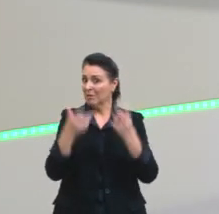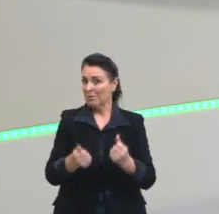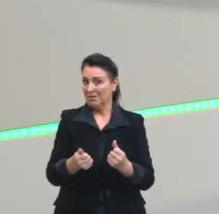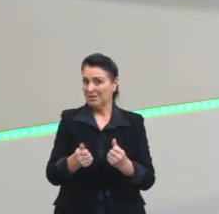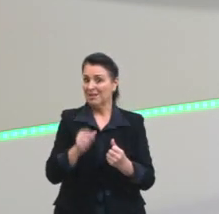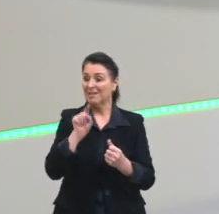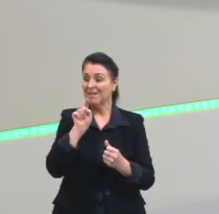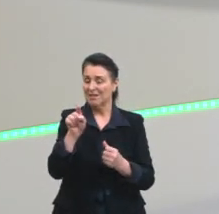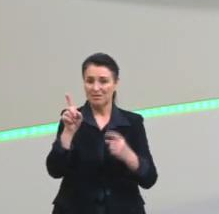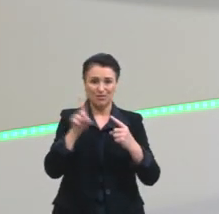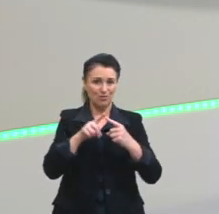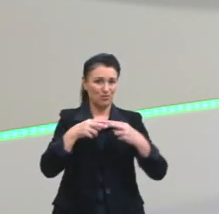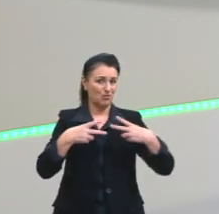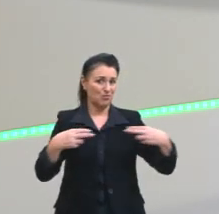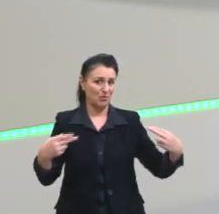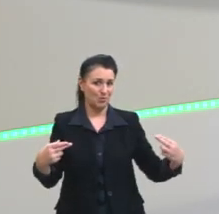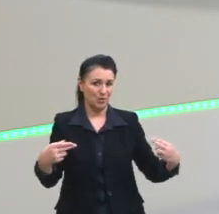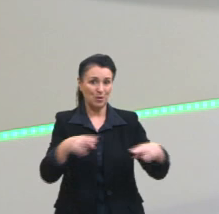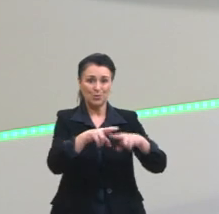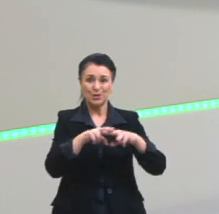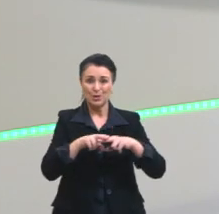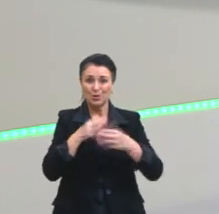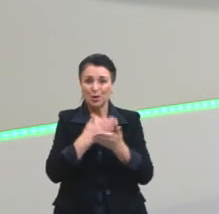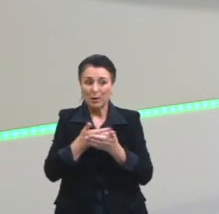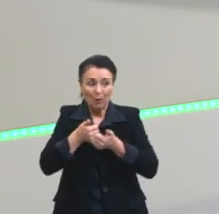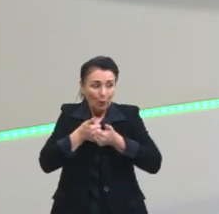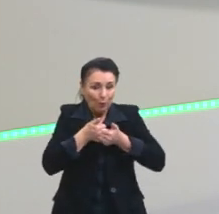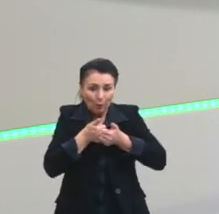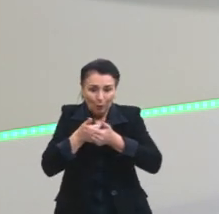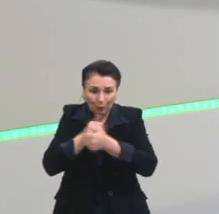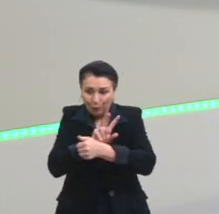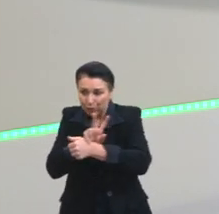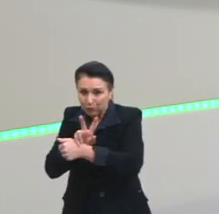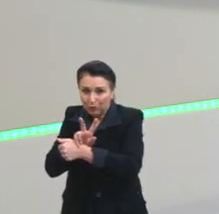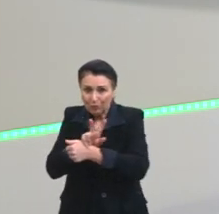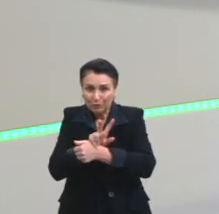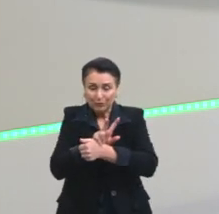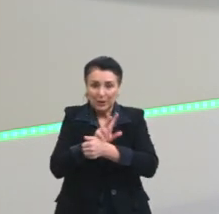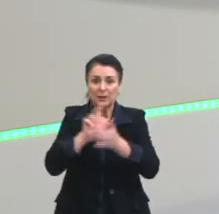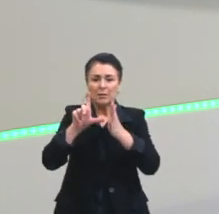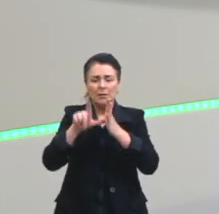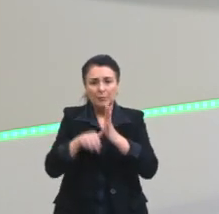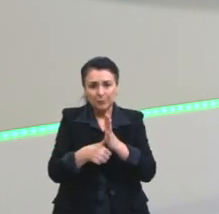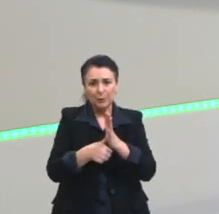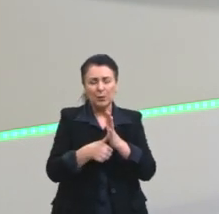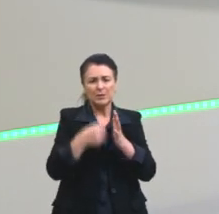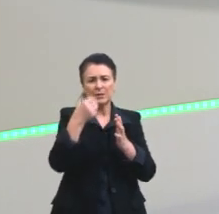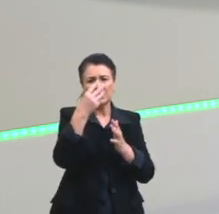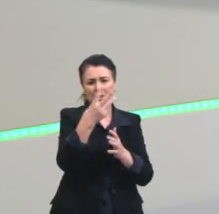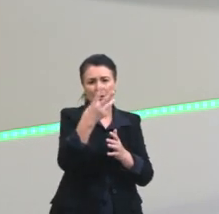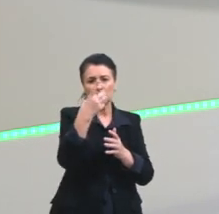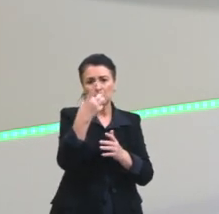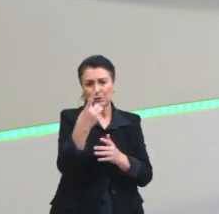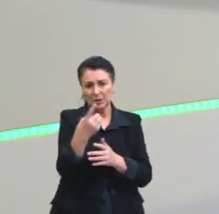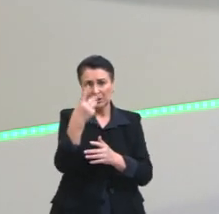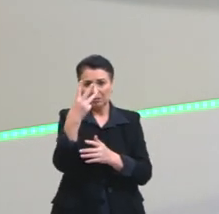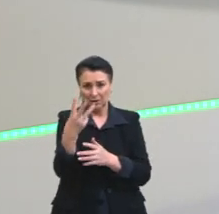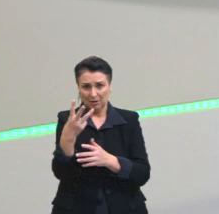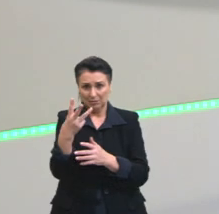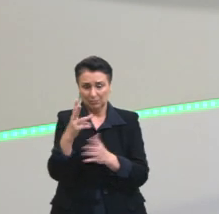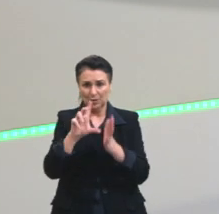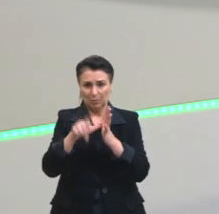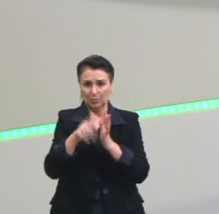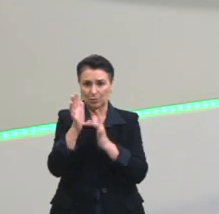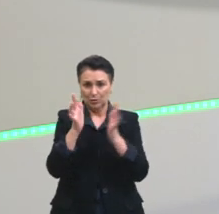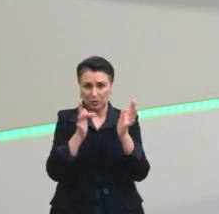perseguido até 313 depois de Cristo quando Constantino se converte ao cristianismo